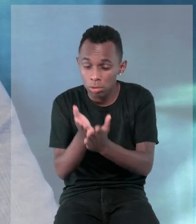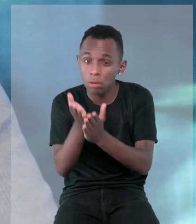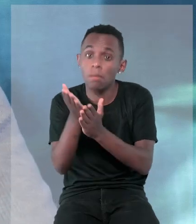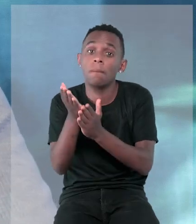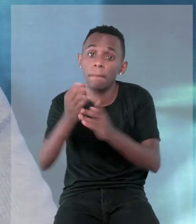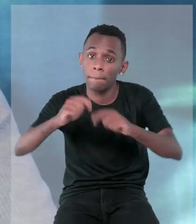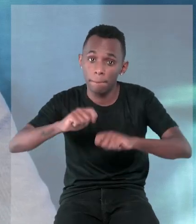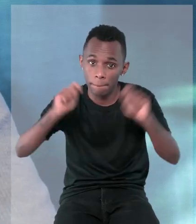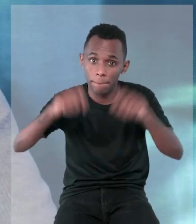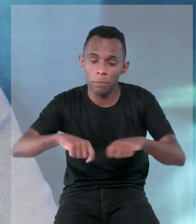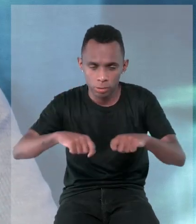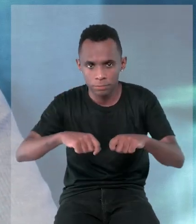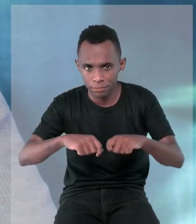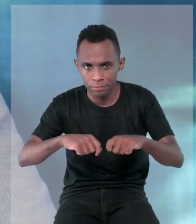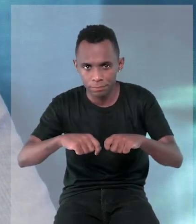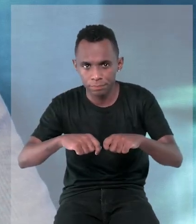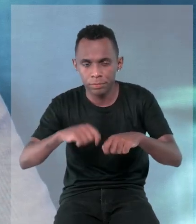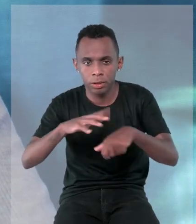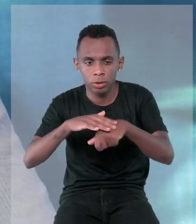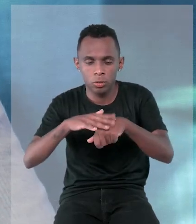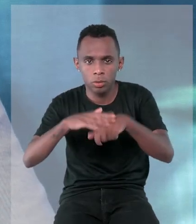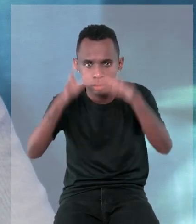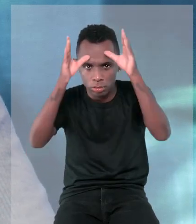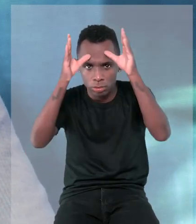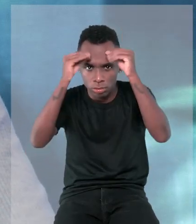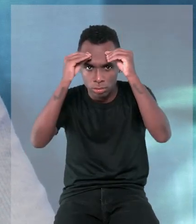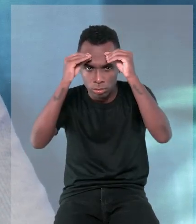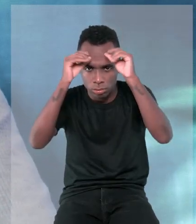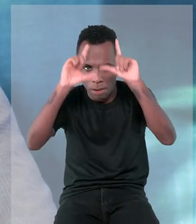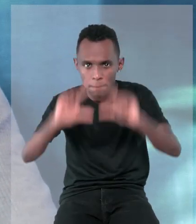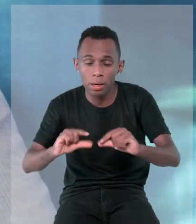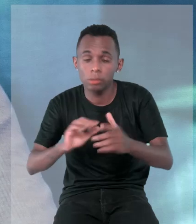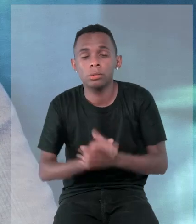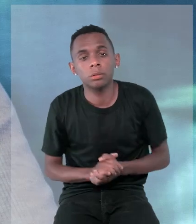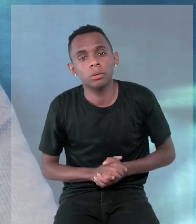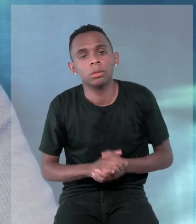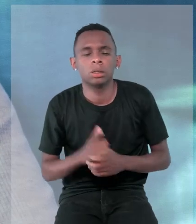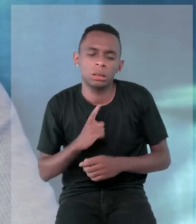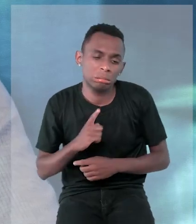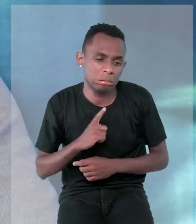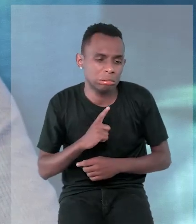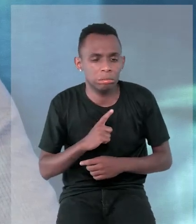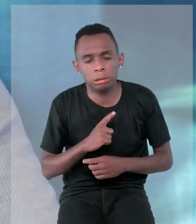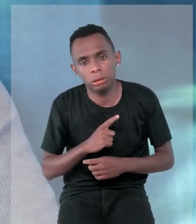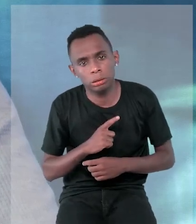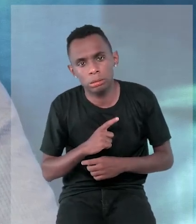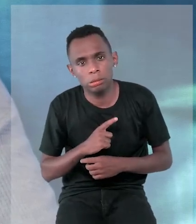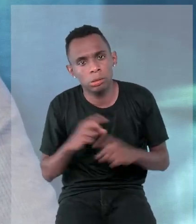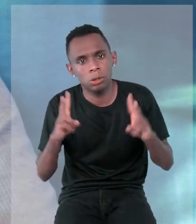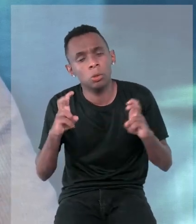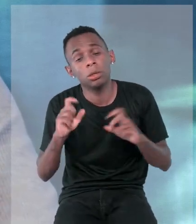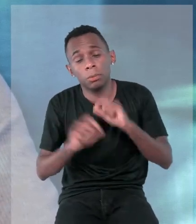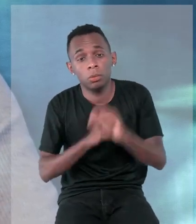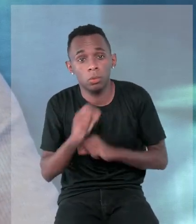tendiam a ter menos a doença de Alzheimer do que as outras. Então, ele tinha lá a questão